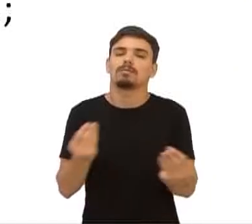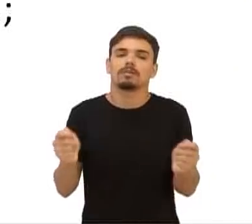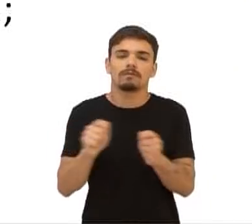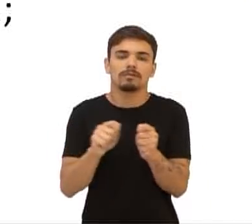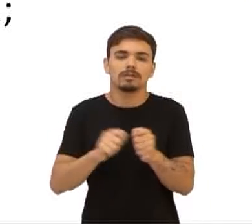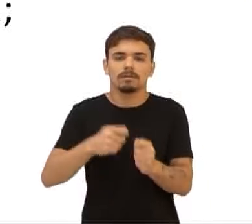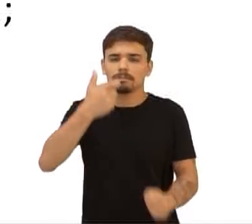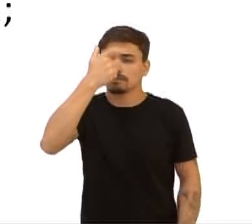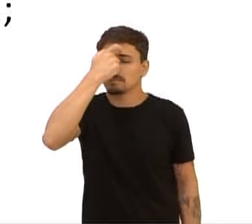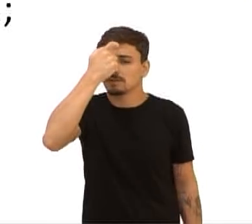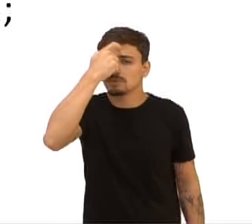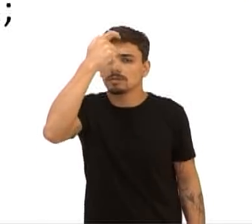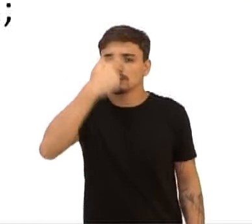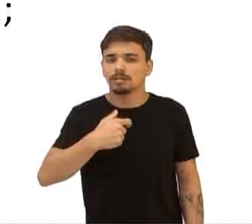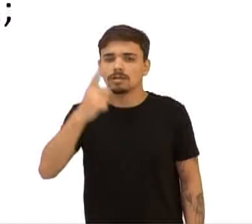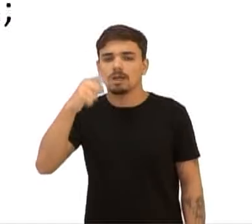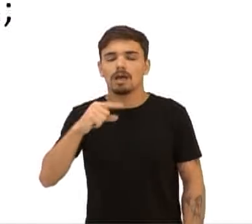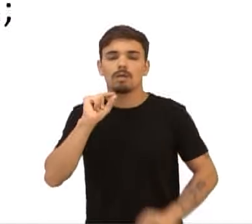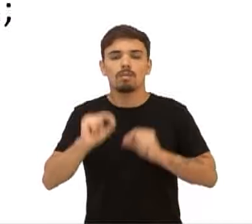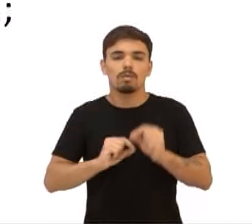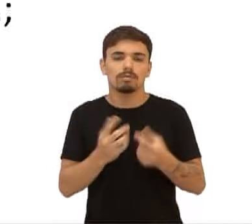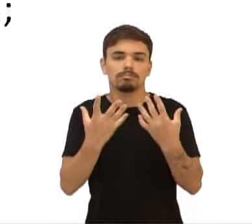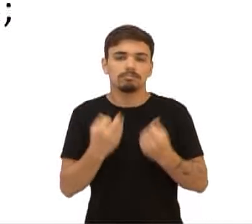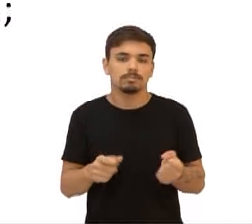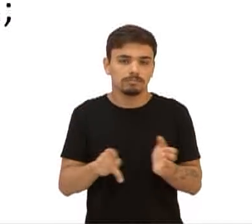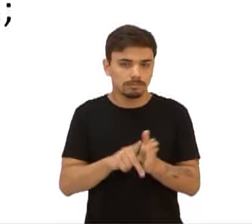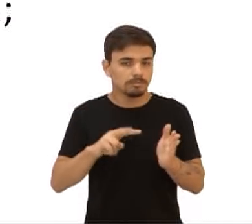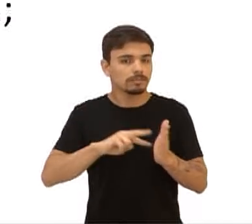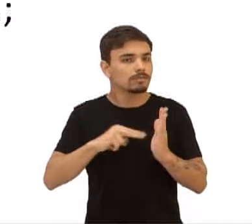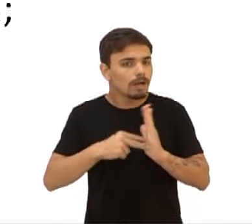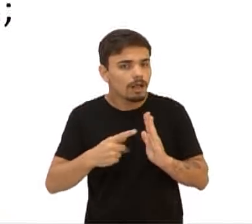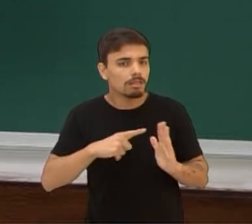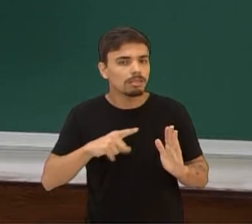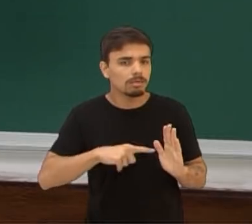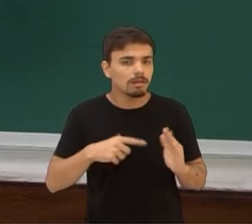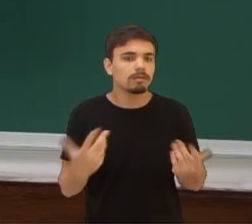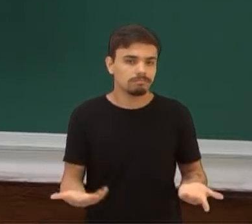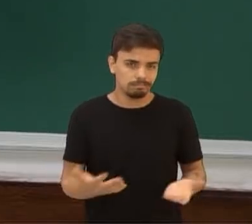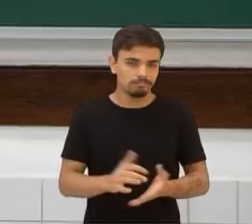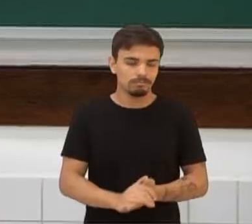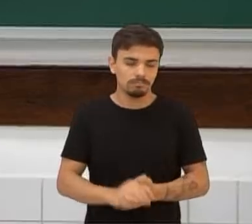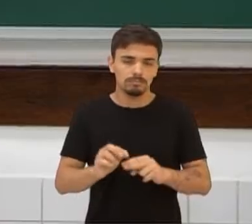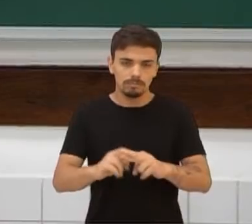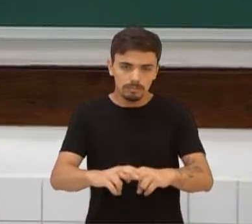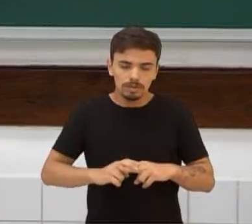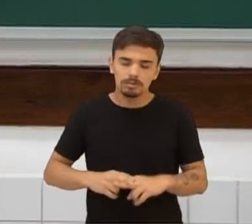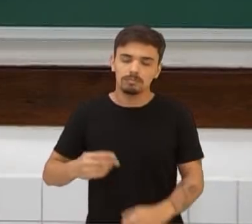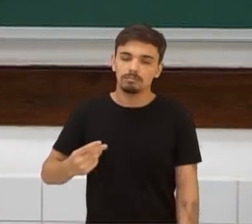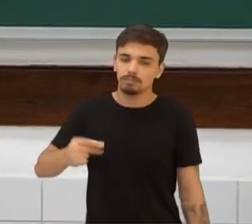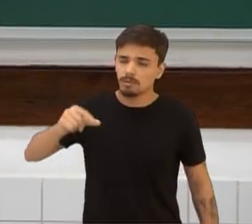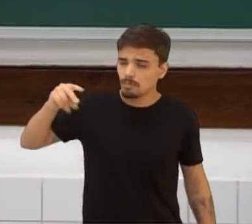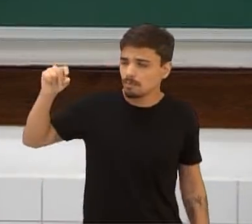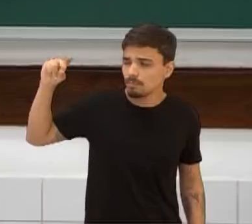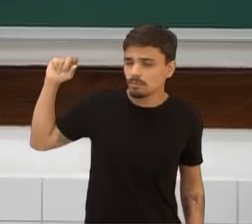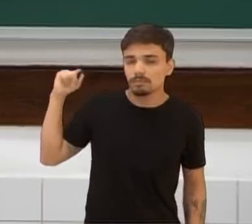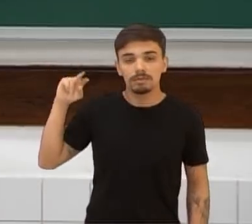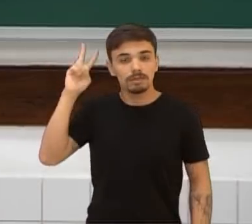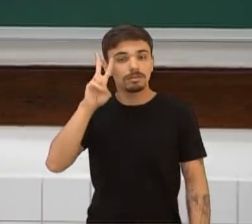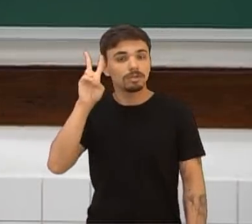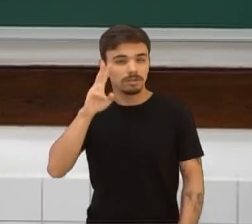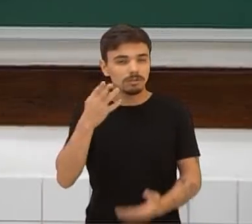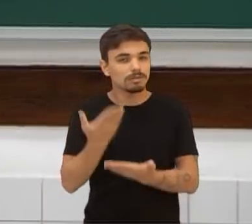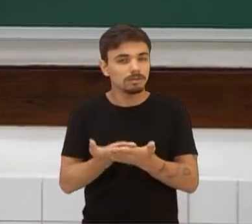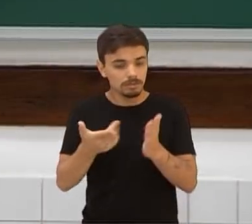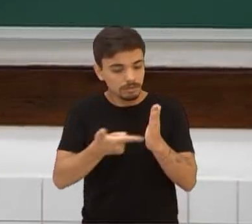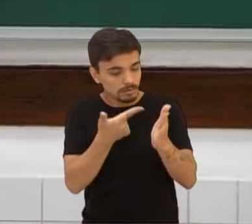de personalidades que eram consideradas significativas. Ou seja, durante muito tempo, nos livros de história,